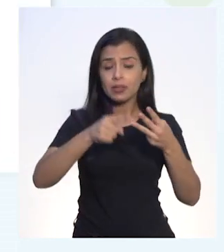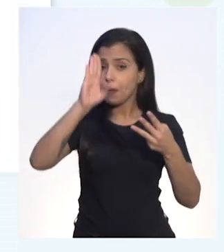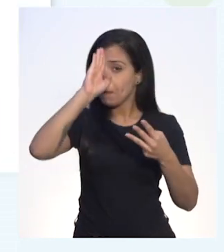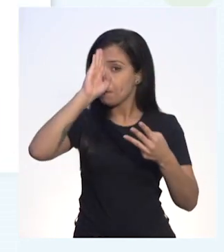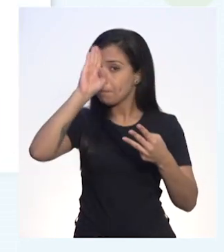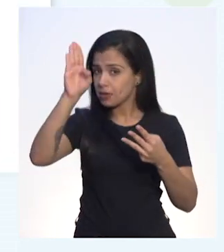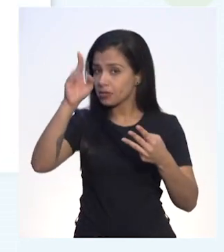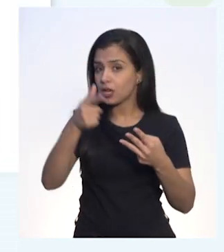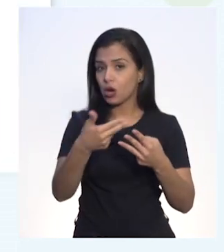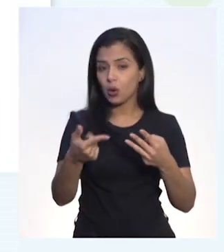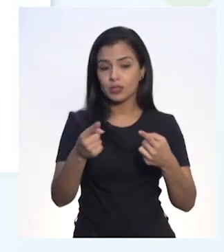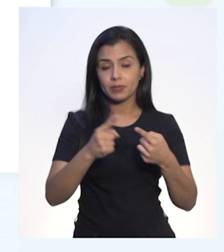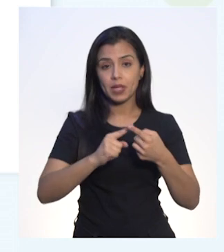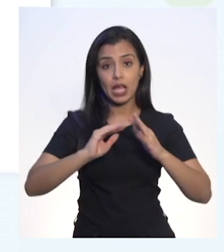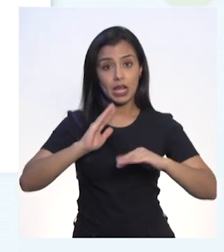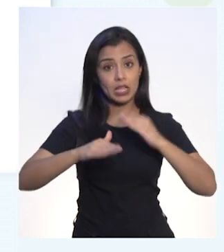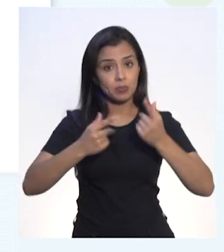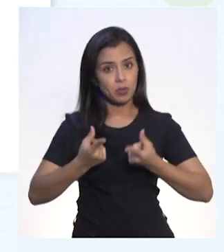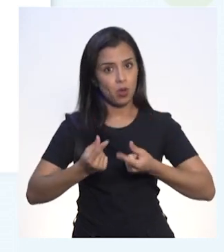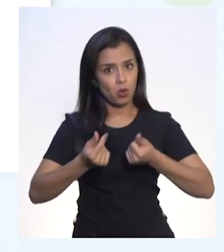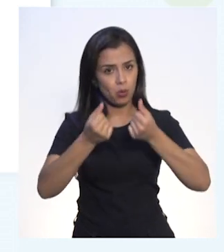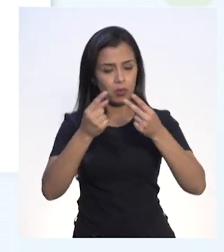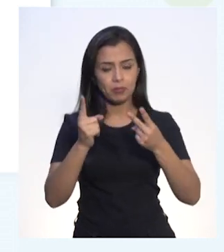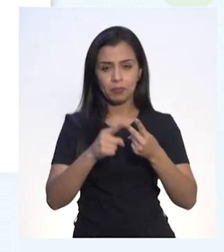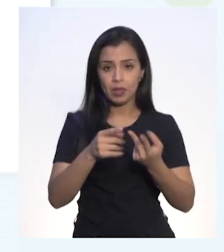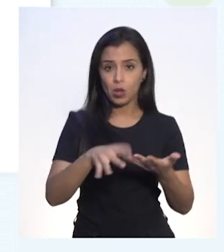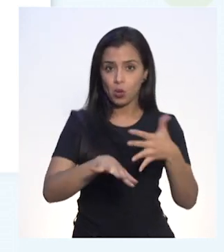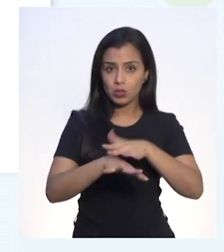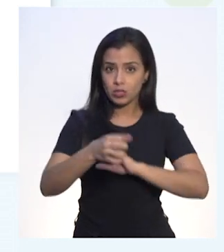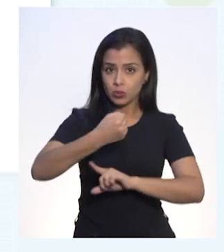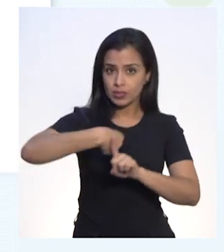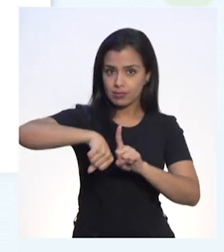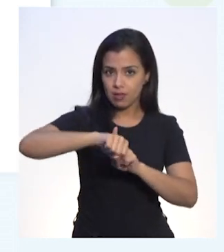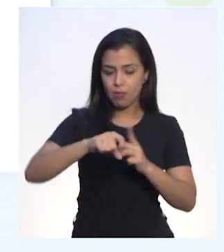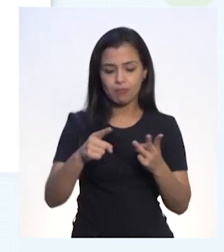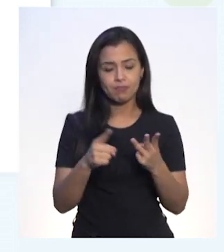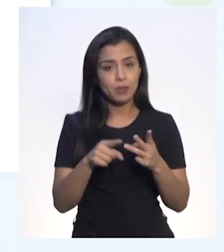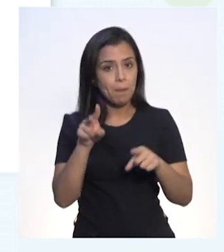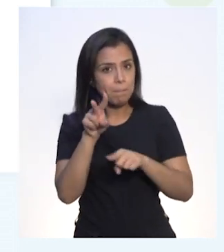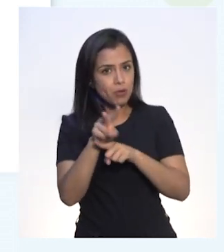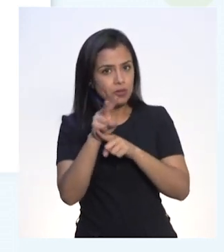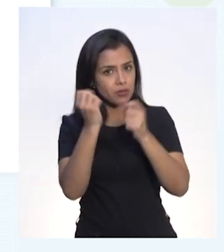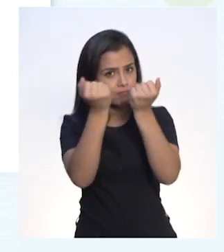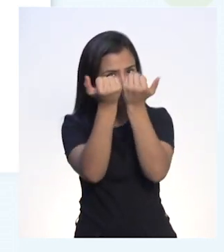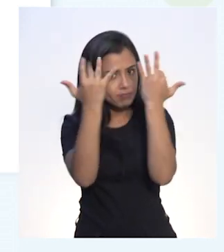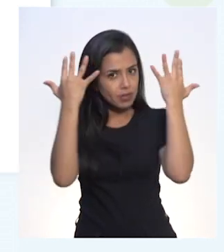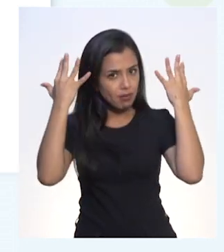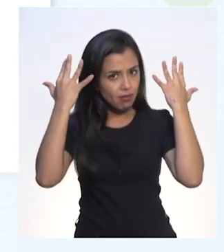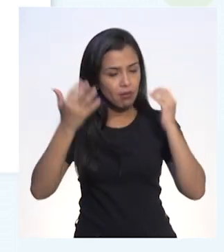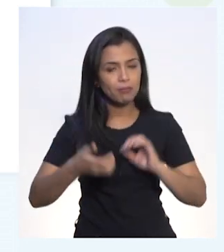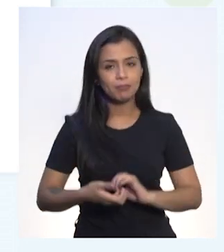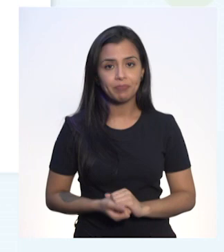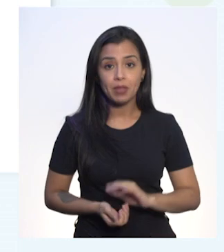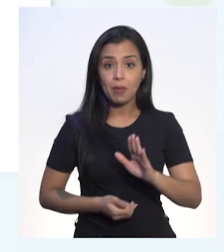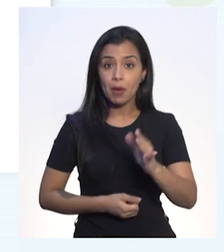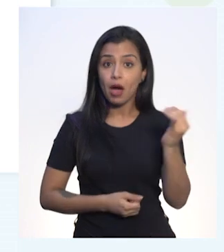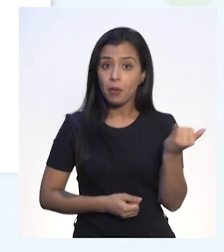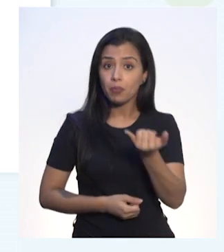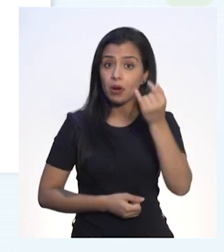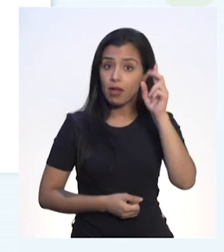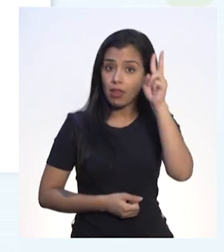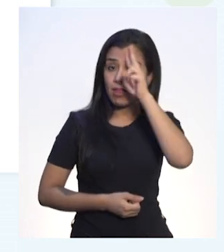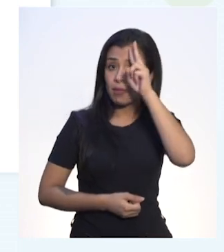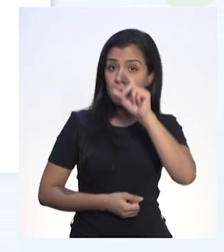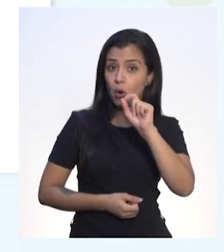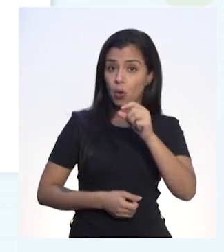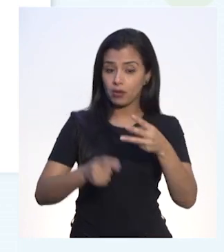principais: crescimento econômico, inclusão social e proteção ambiental. Mas é importante lembrar que